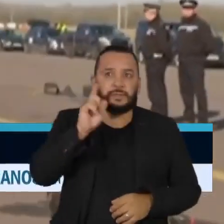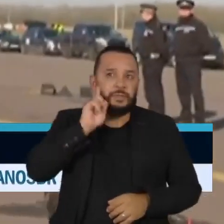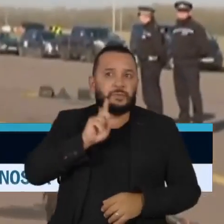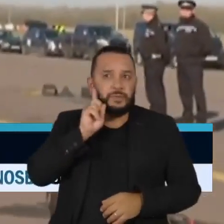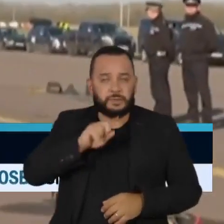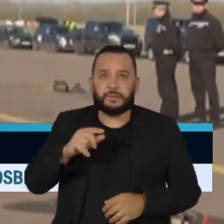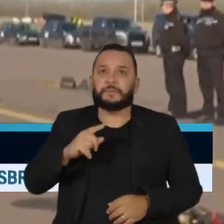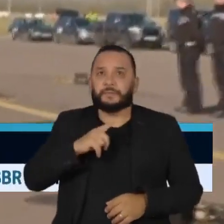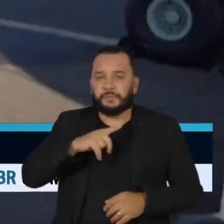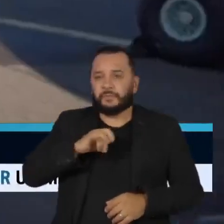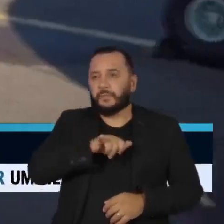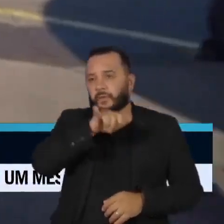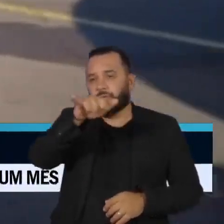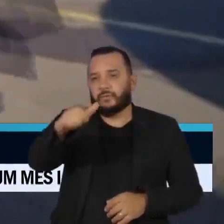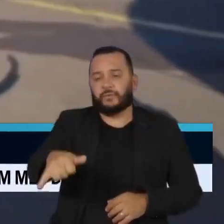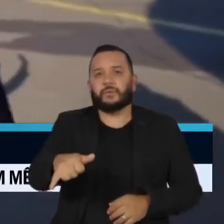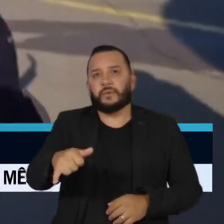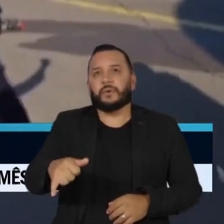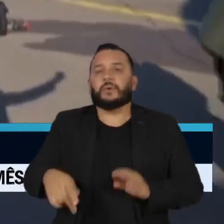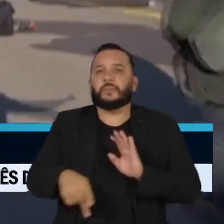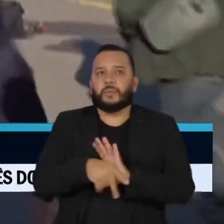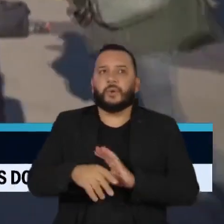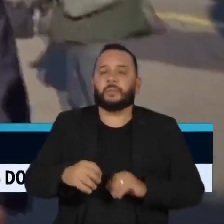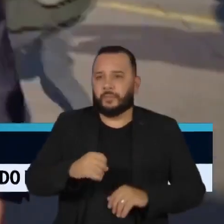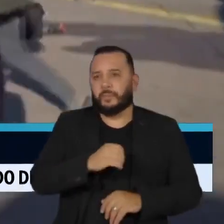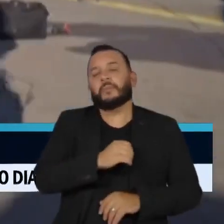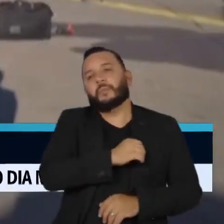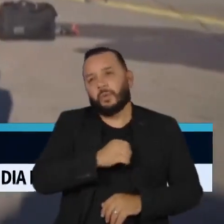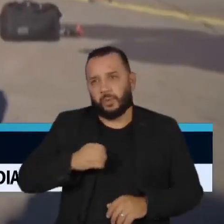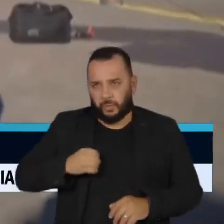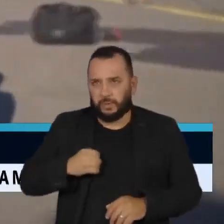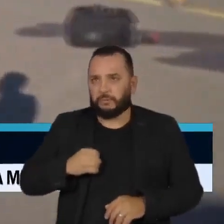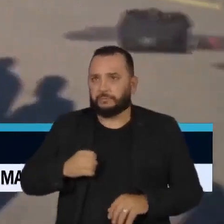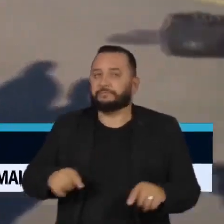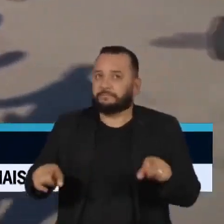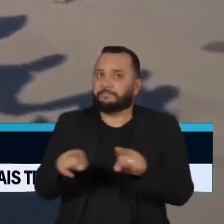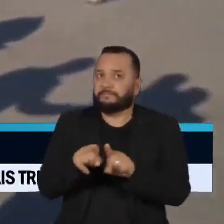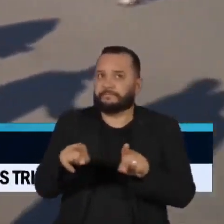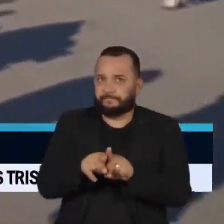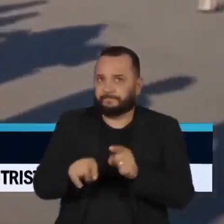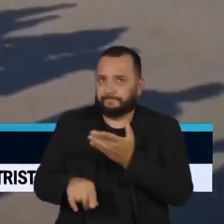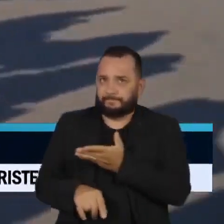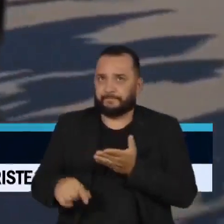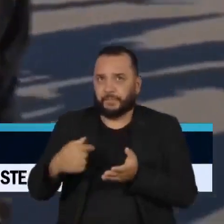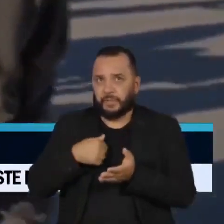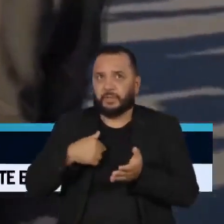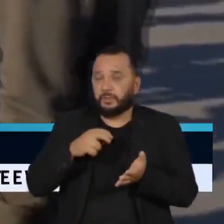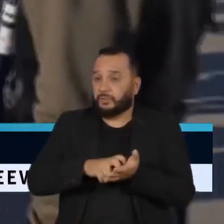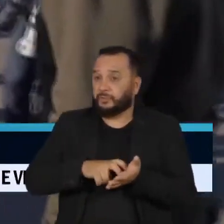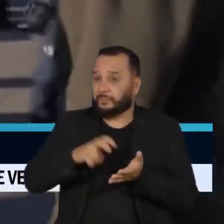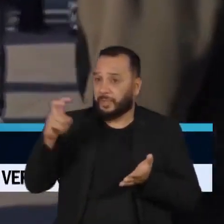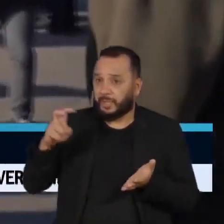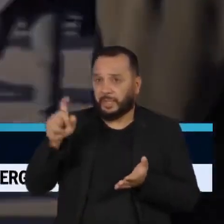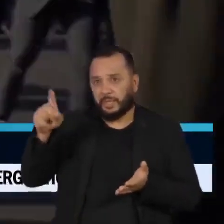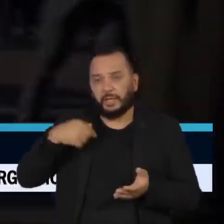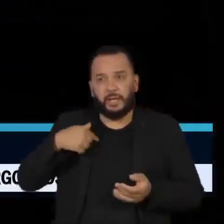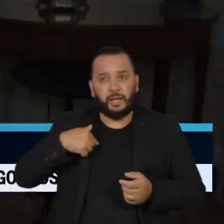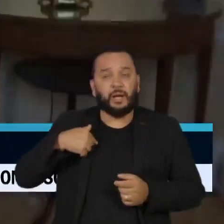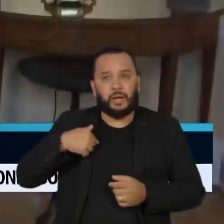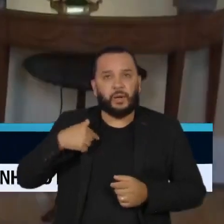e fez escala na Polônia em dezembro. O presidente ucraniano chegou pela manhã no aeroporto de Stansted, no norte de